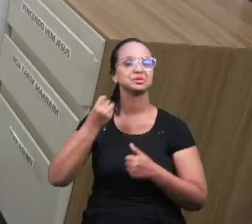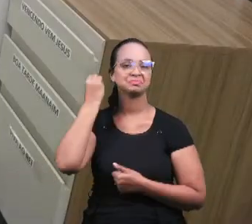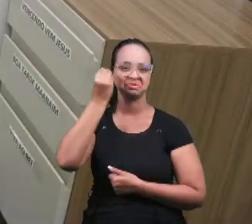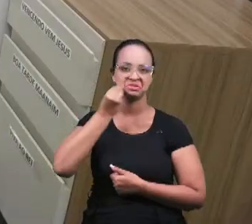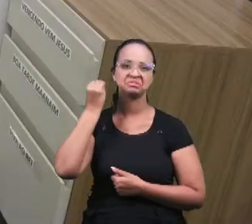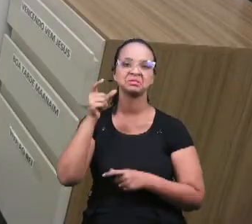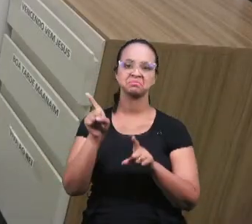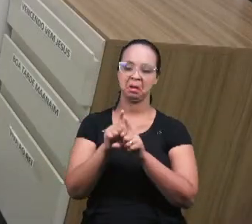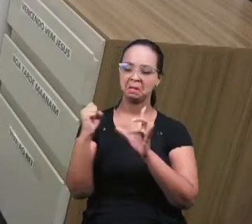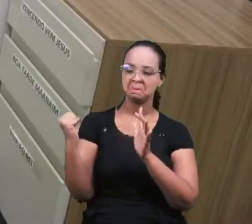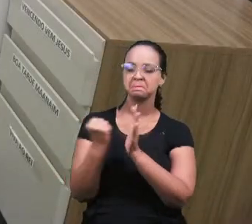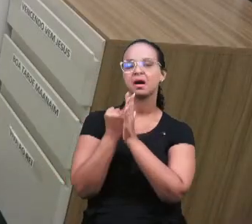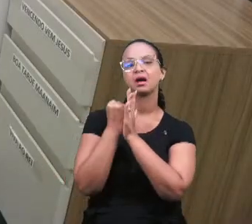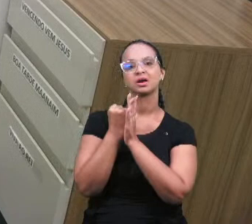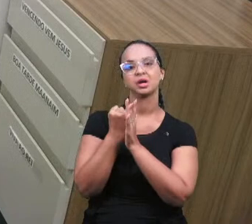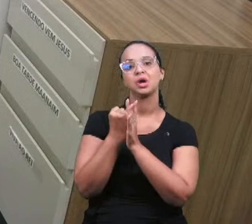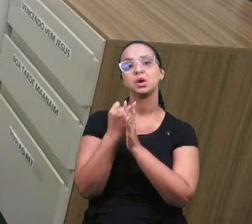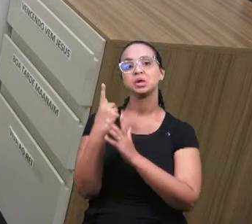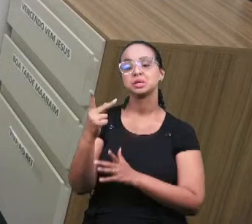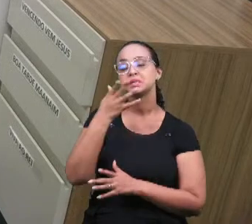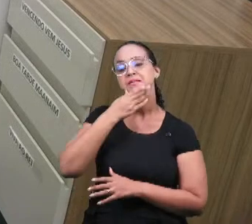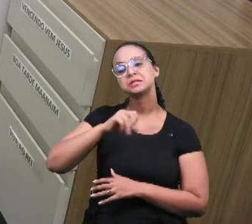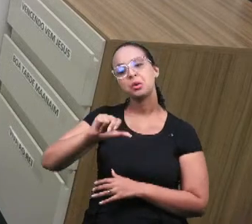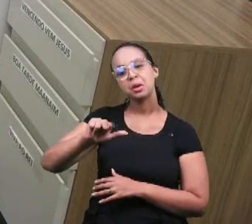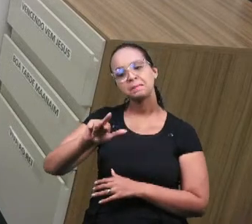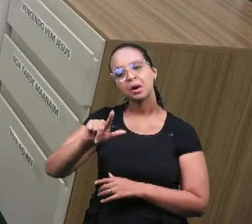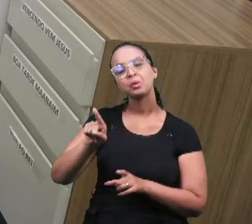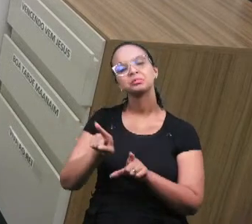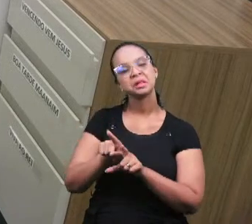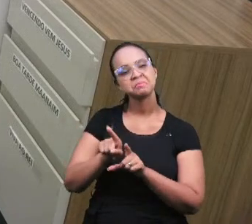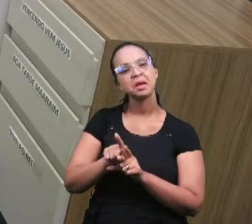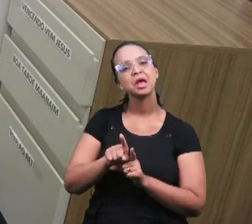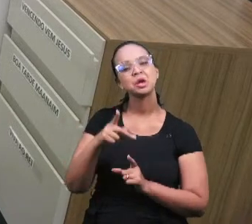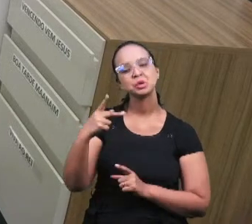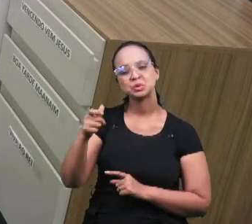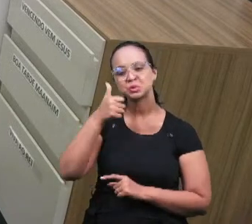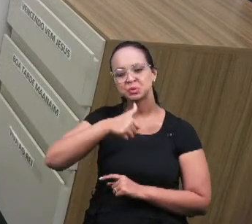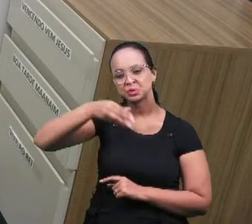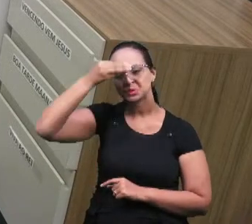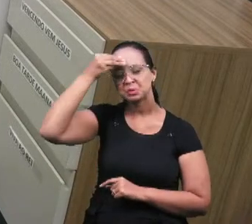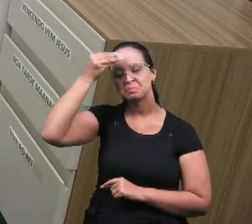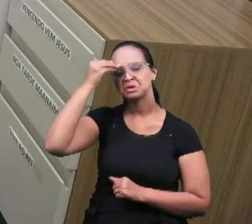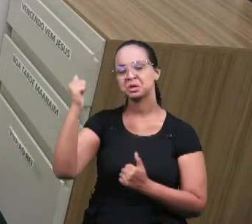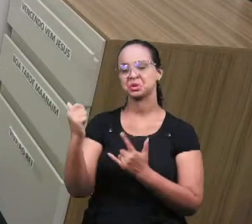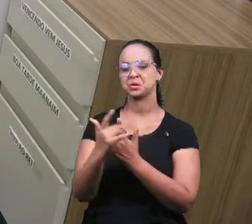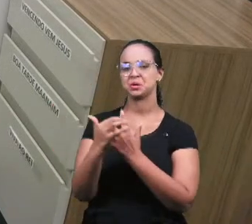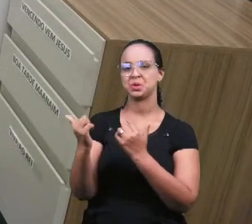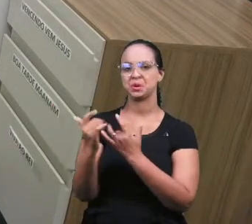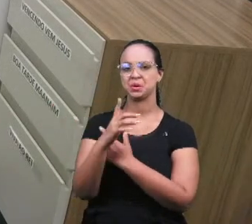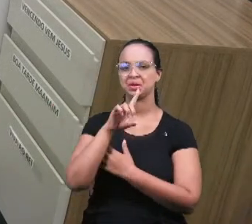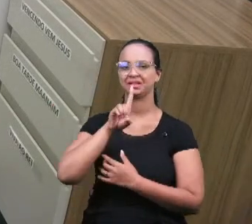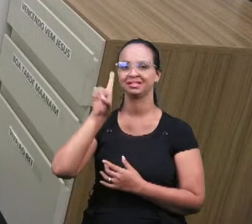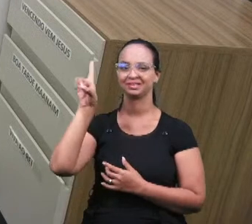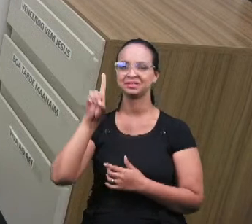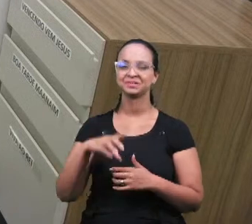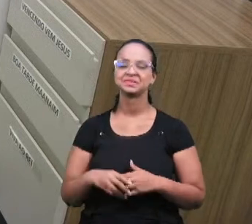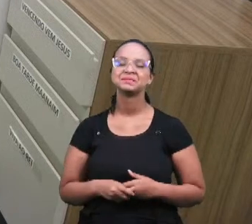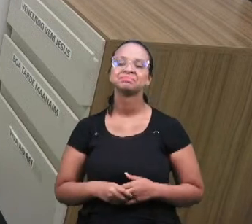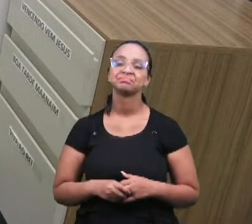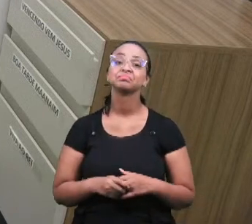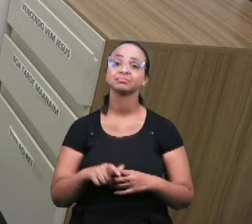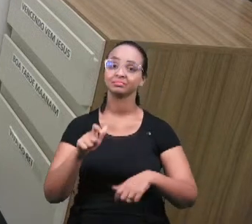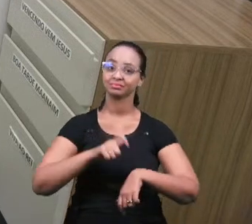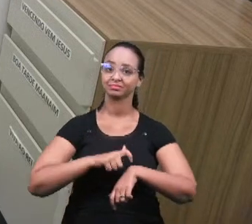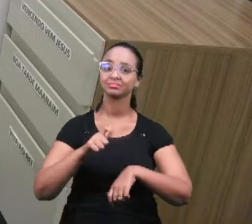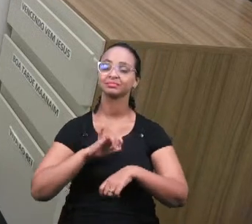muito, né? A família, né? O seu irmão, né? A criança, toda a família. Nós glorificamos ao Senhor por isso. Então esse foi um momento marcante